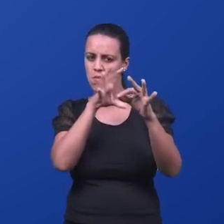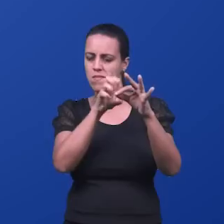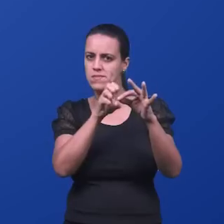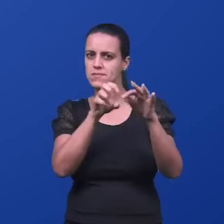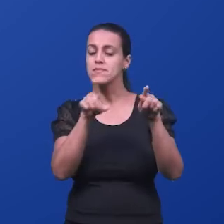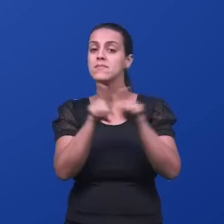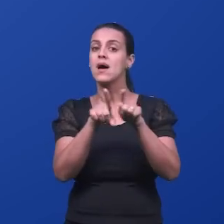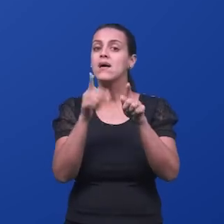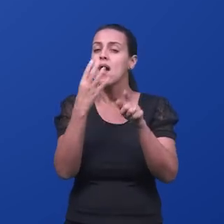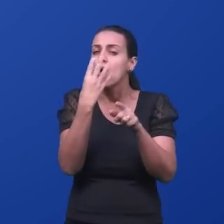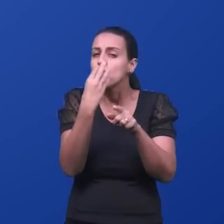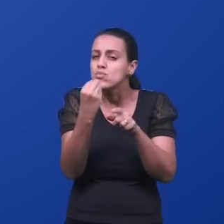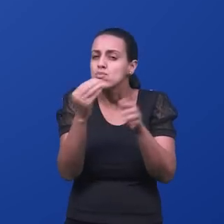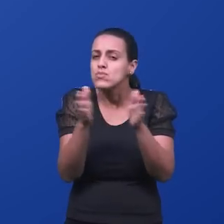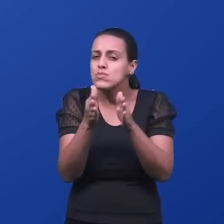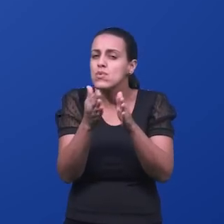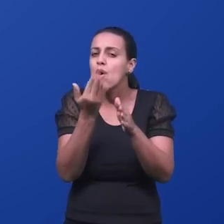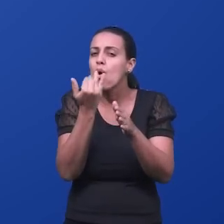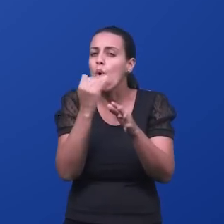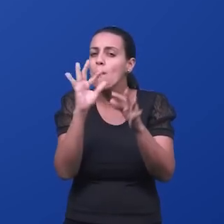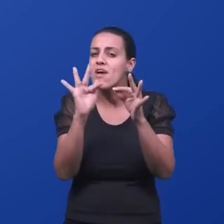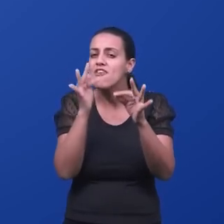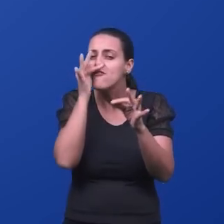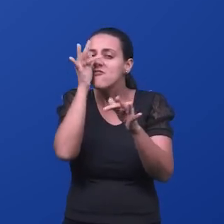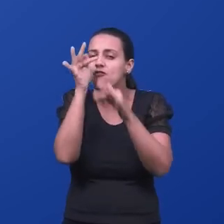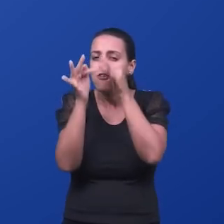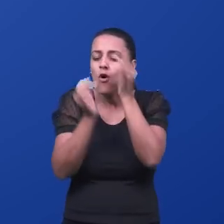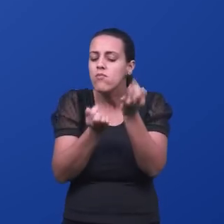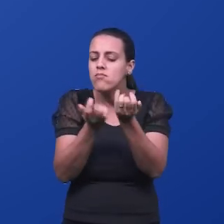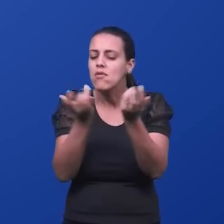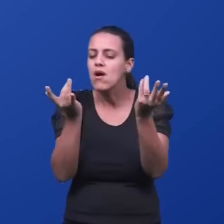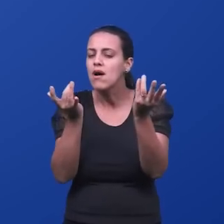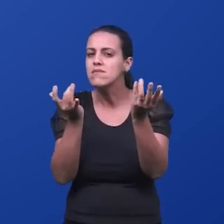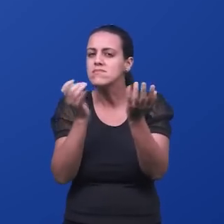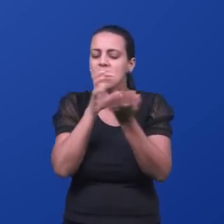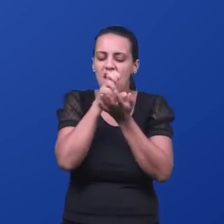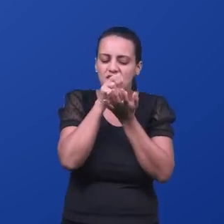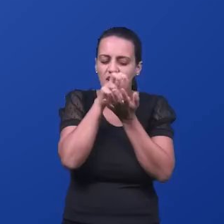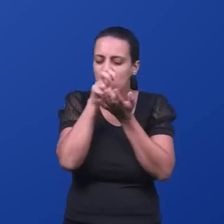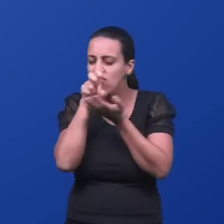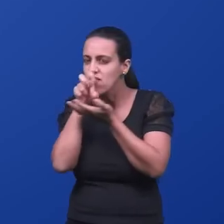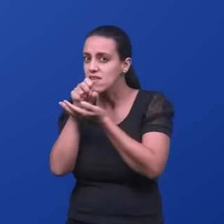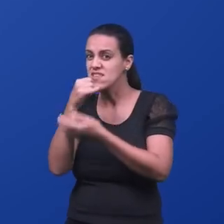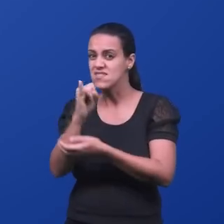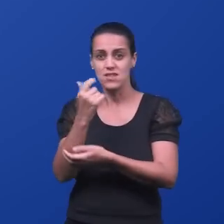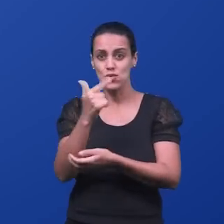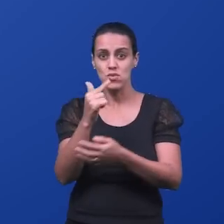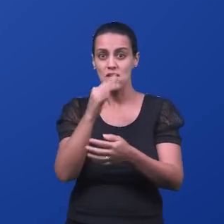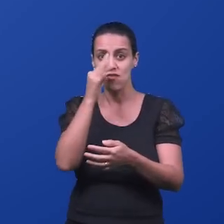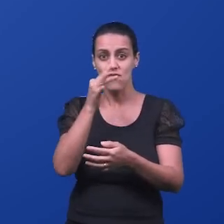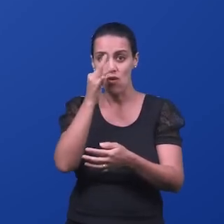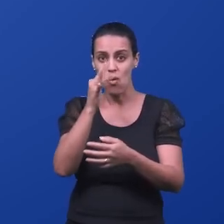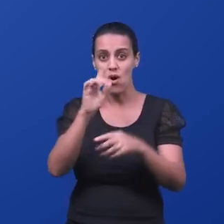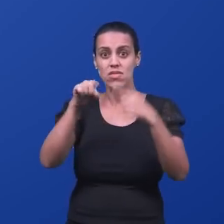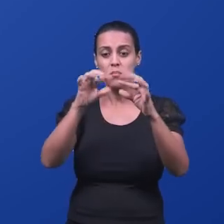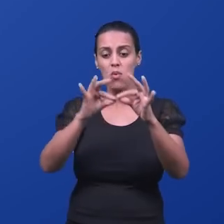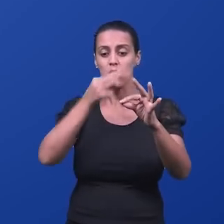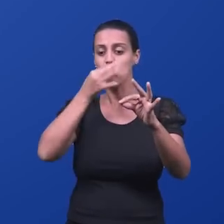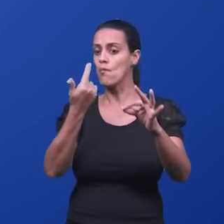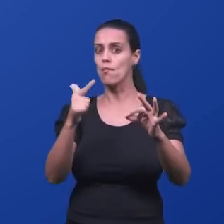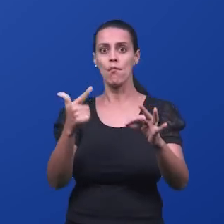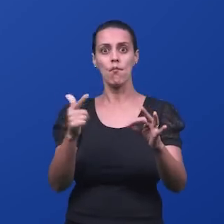come as flores da vinha. Ou seja, sem as flores, não há fruto. Então, tanto a raposa